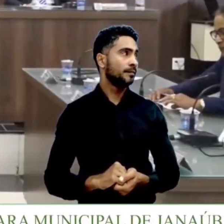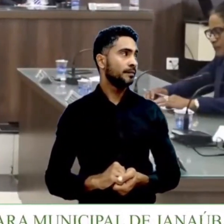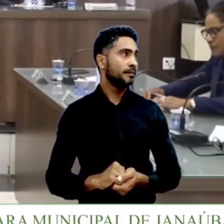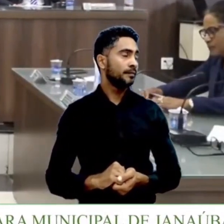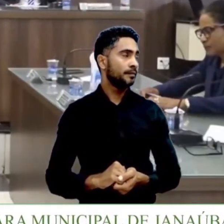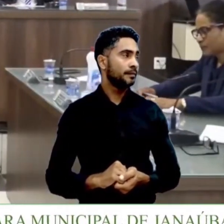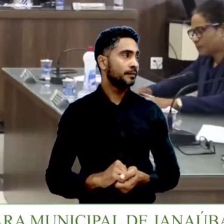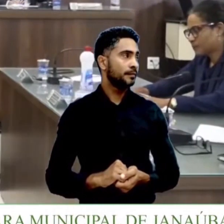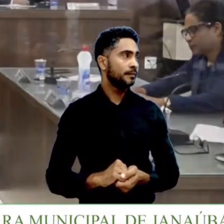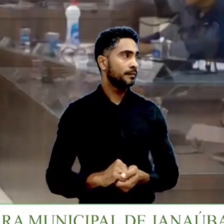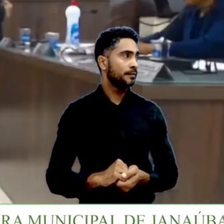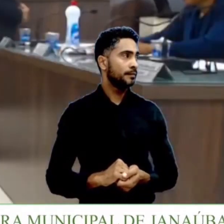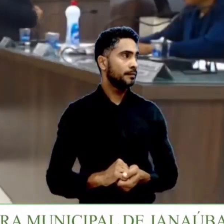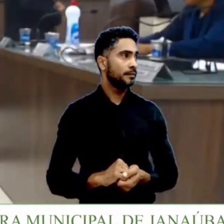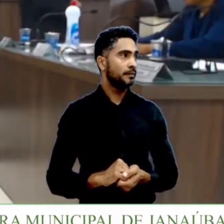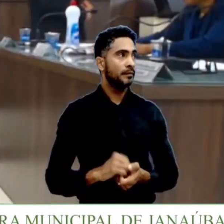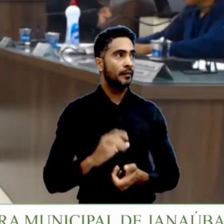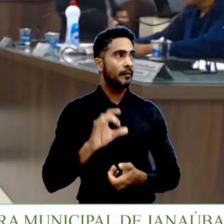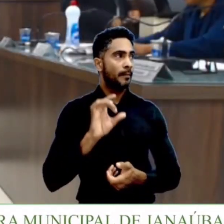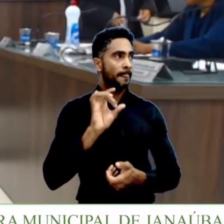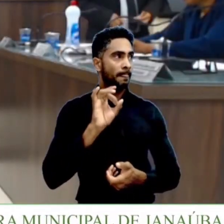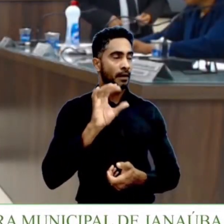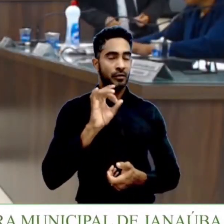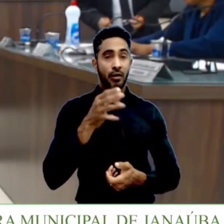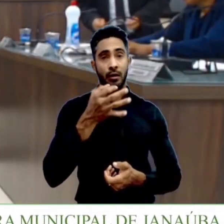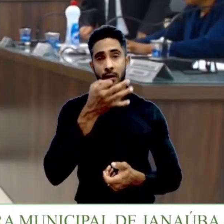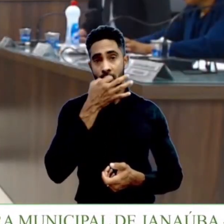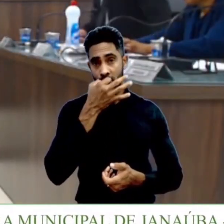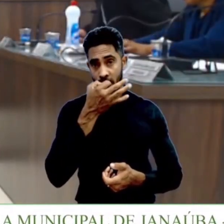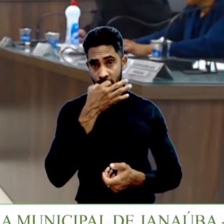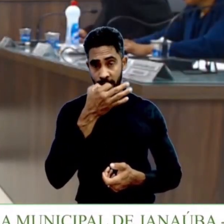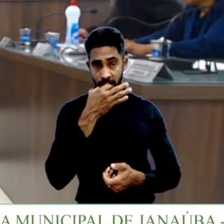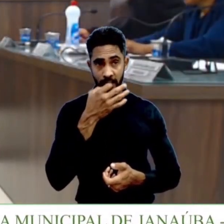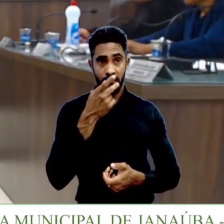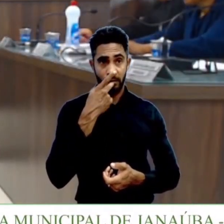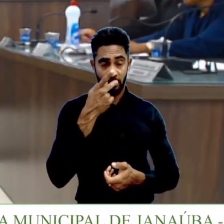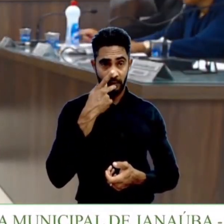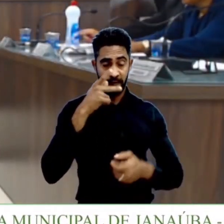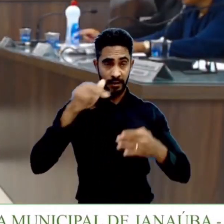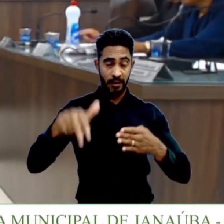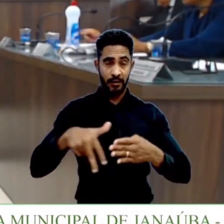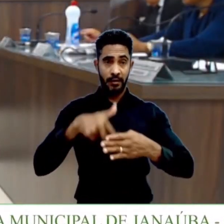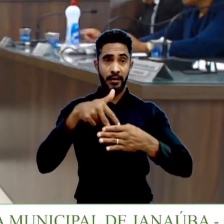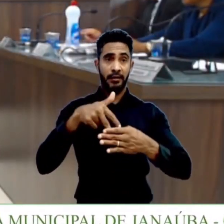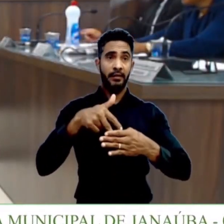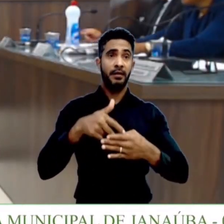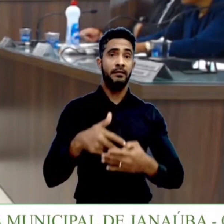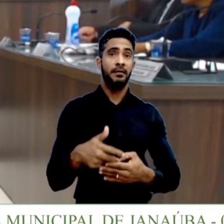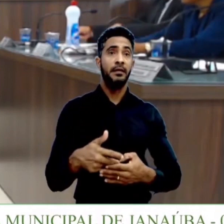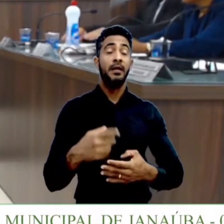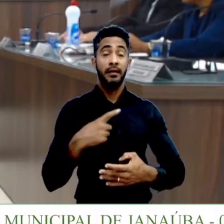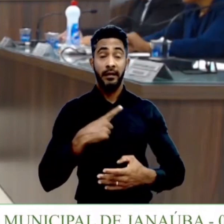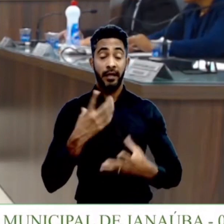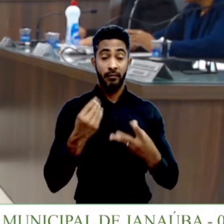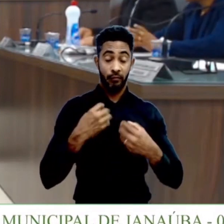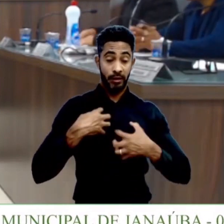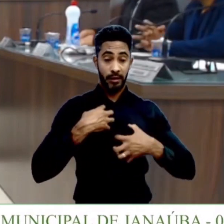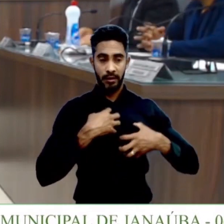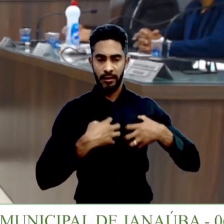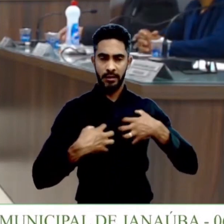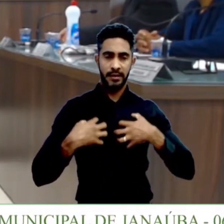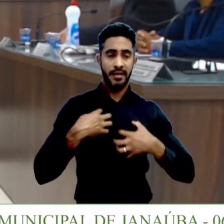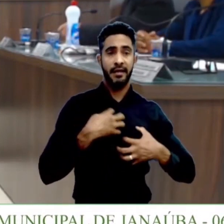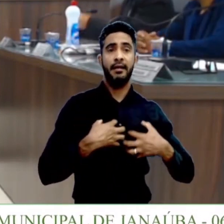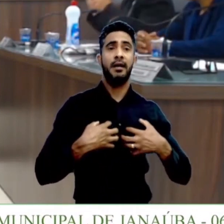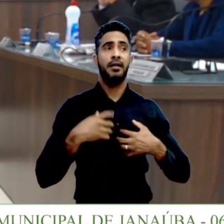a palavra, vereador Islane. Só questão de sugestão, porque, como eu falei ali na tribuna, há muita ansiedade, né?